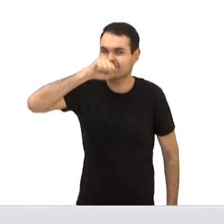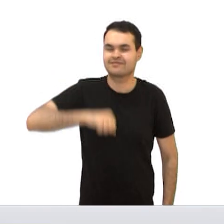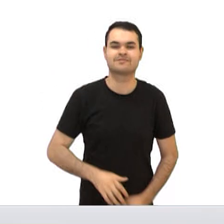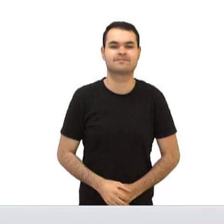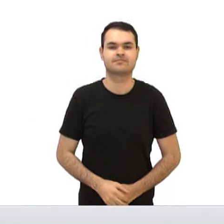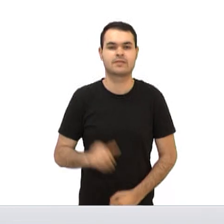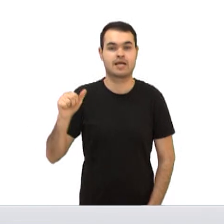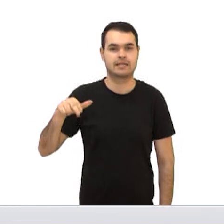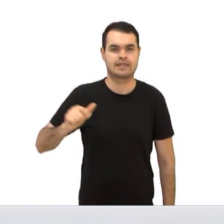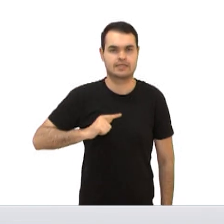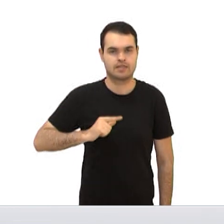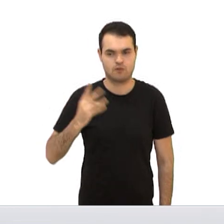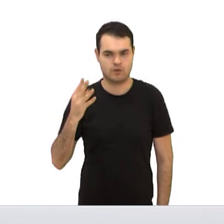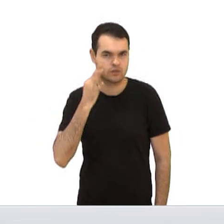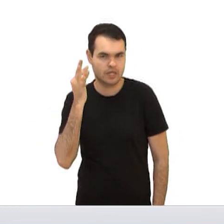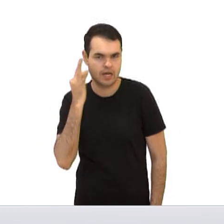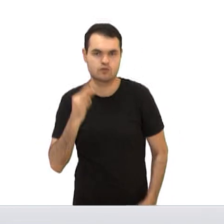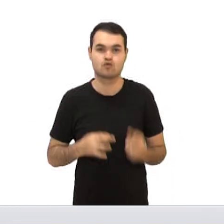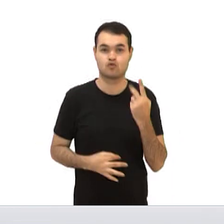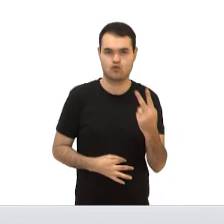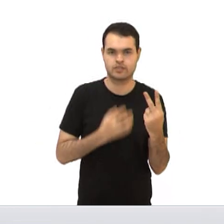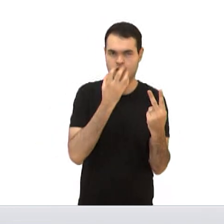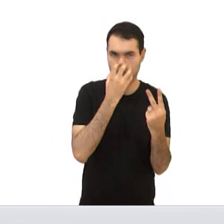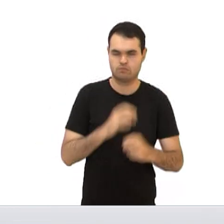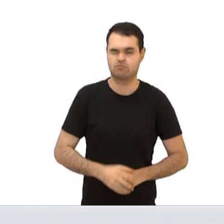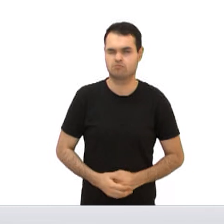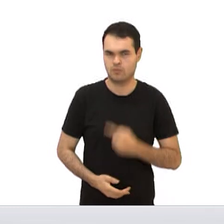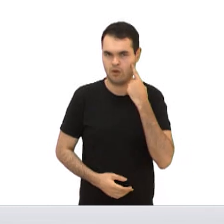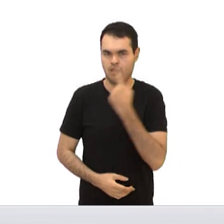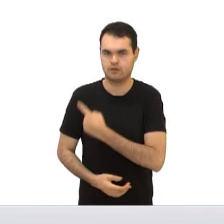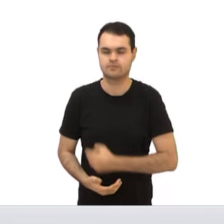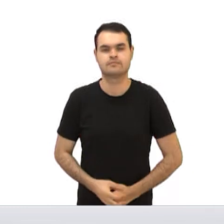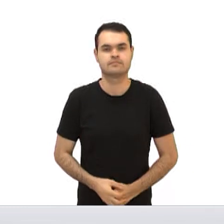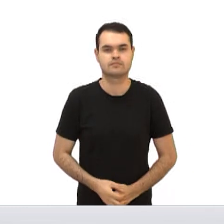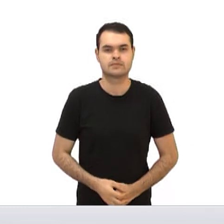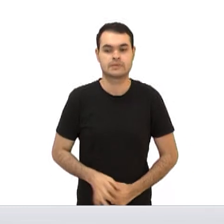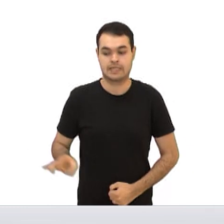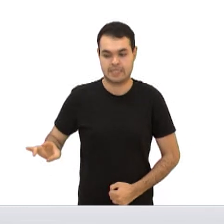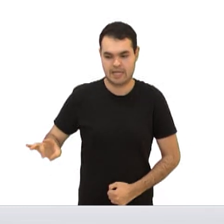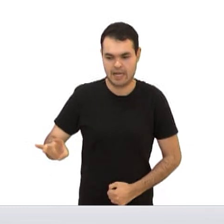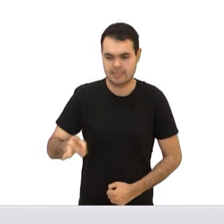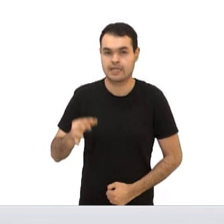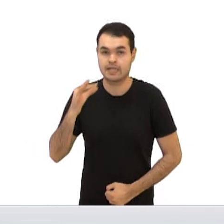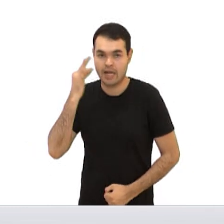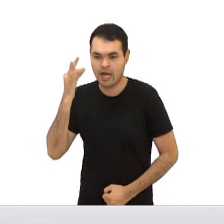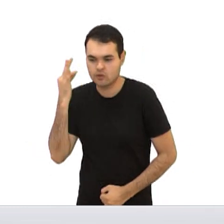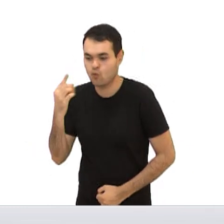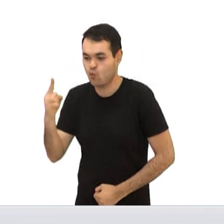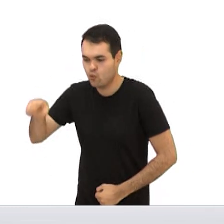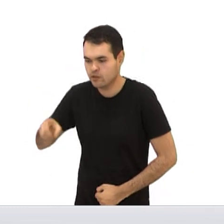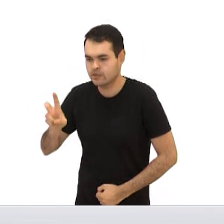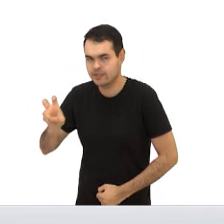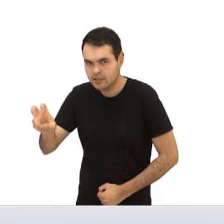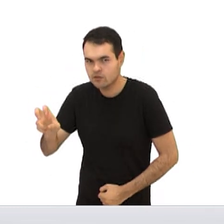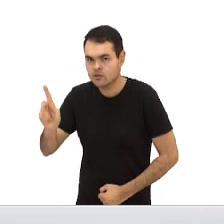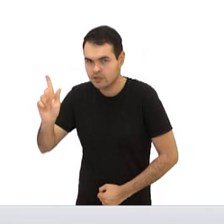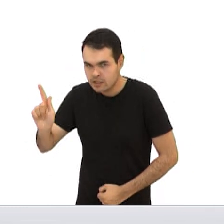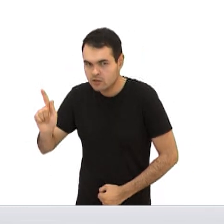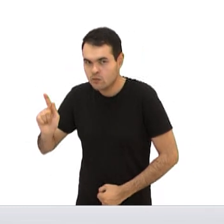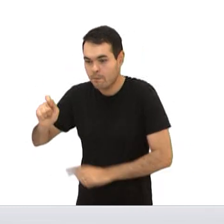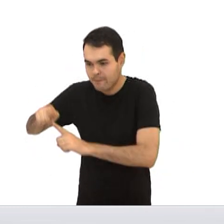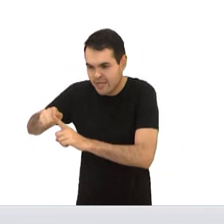pessoas, afetando negativamente a saúde e a qualidade de vida. Nós muito bem sabemos disso, né?